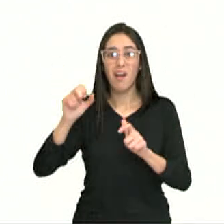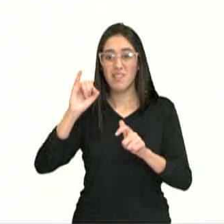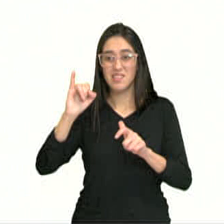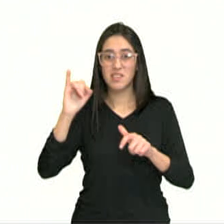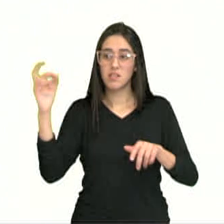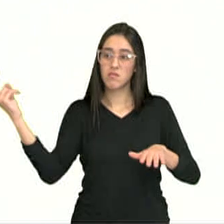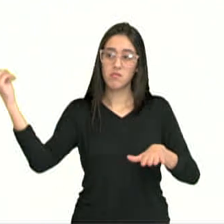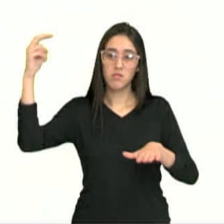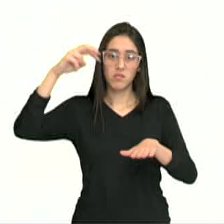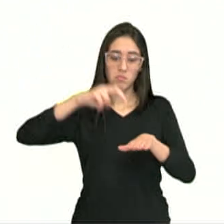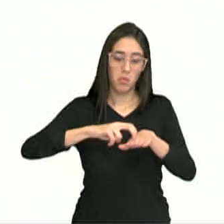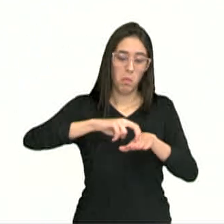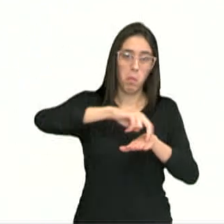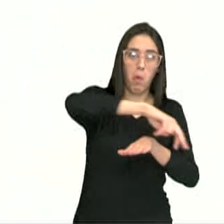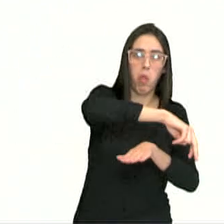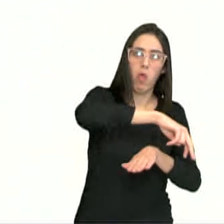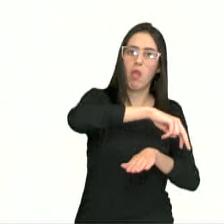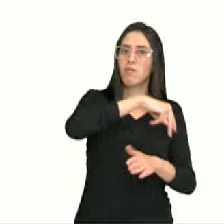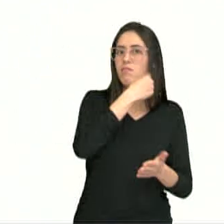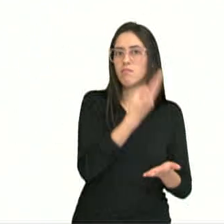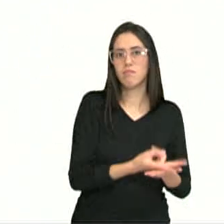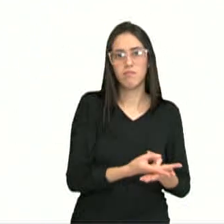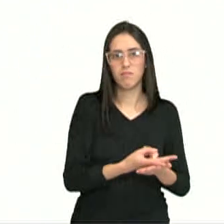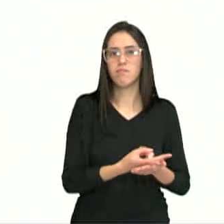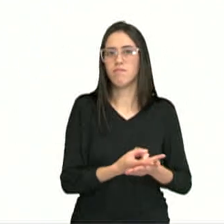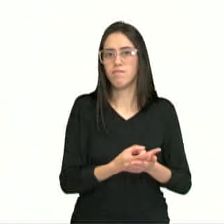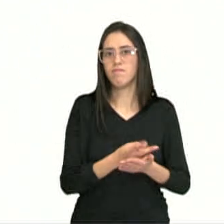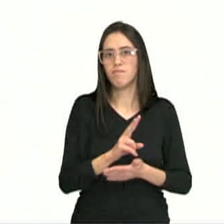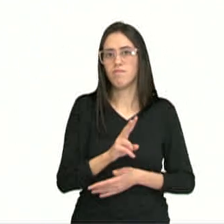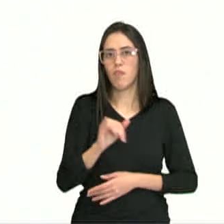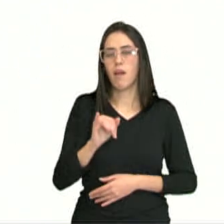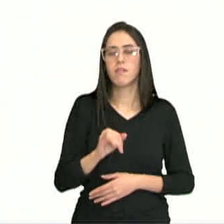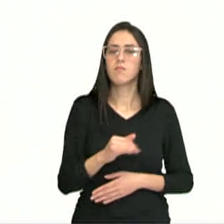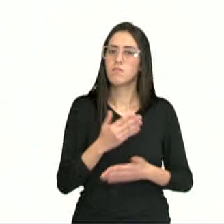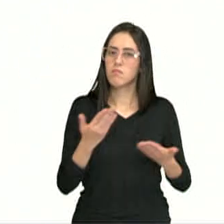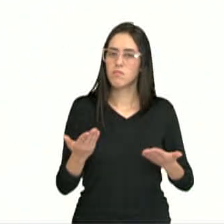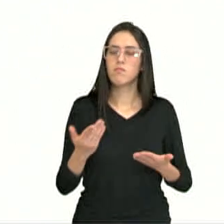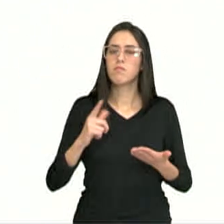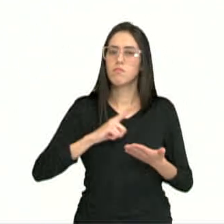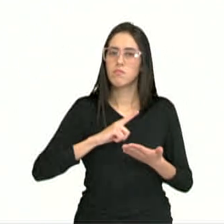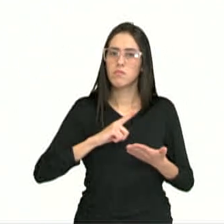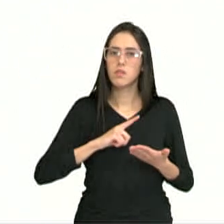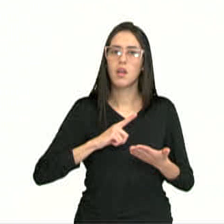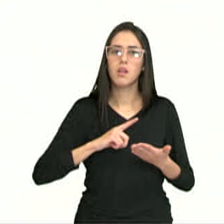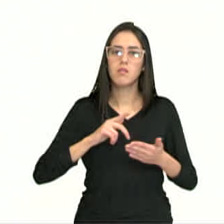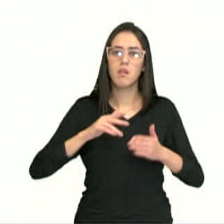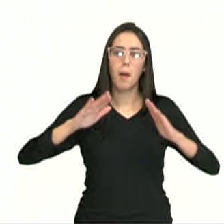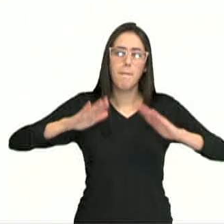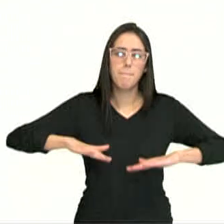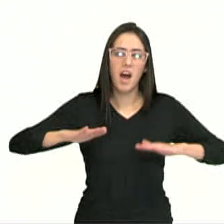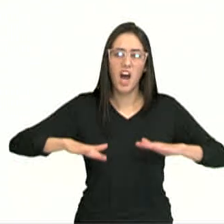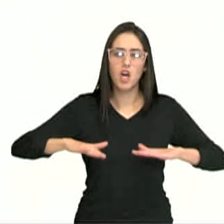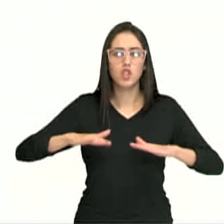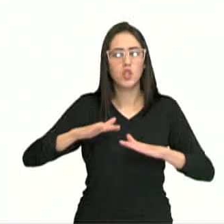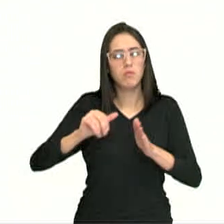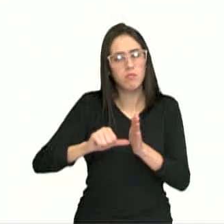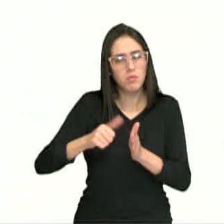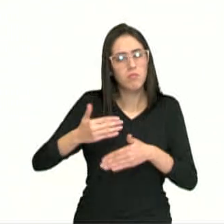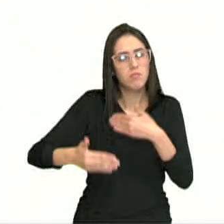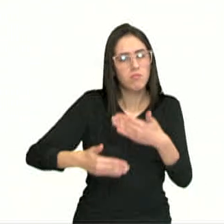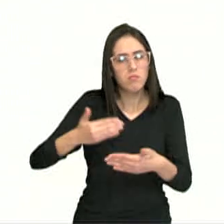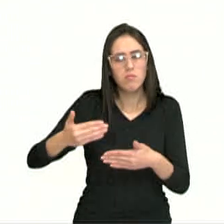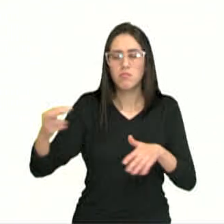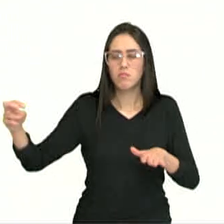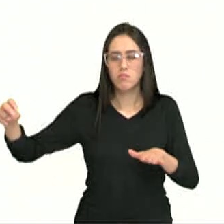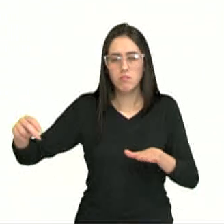para trás significa um tombo feio. Geralmente é treinado em obstáculos baixos para depois ser praticado em lugares